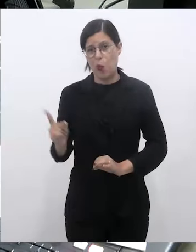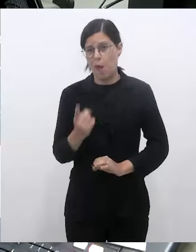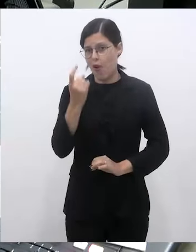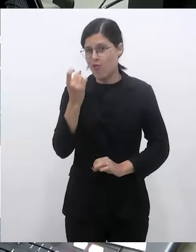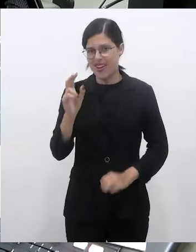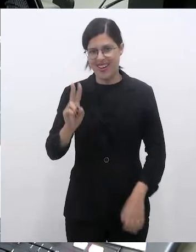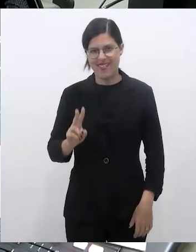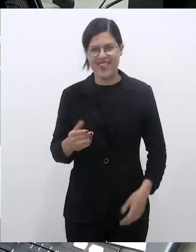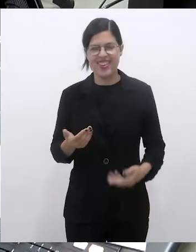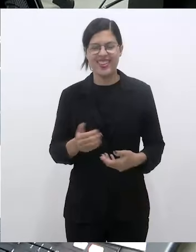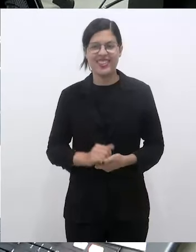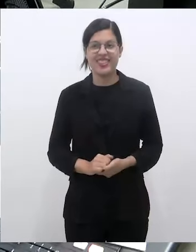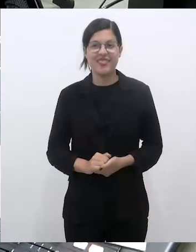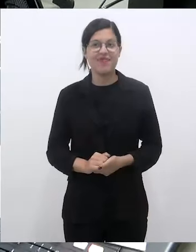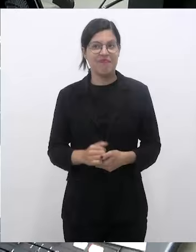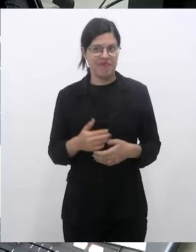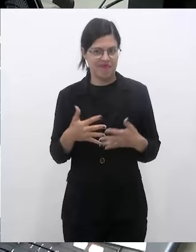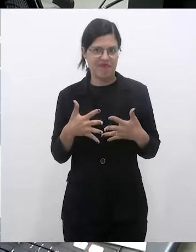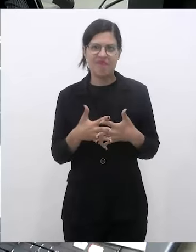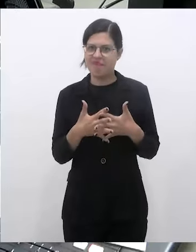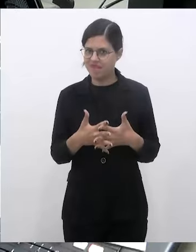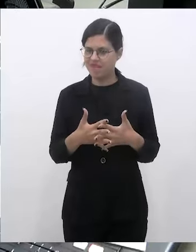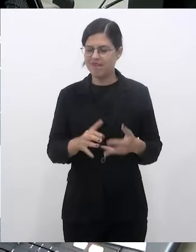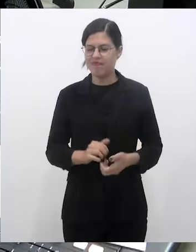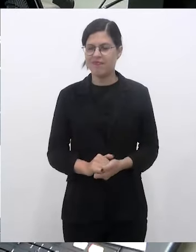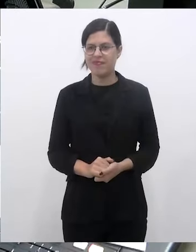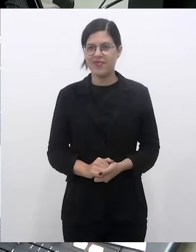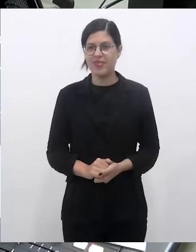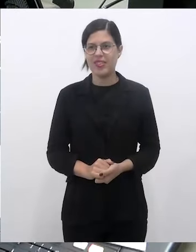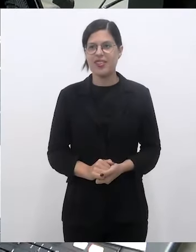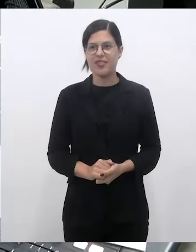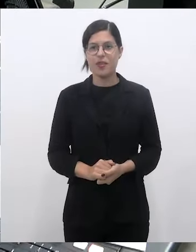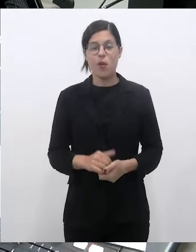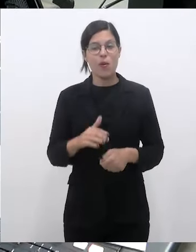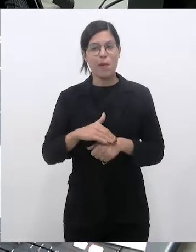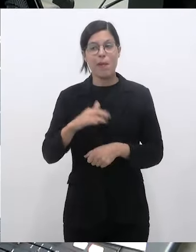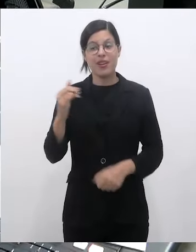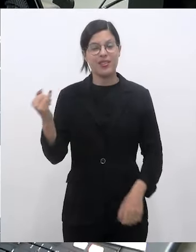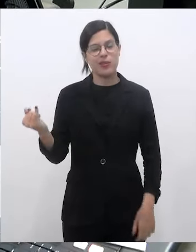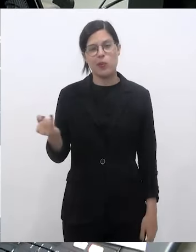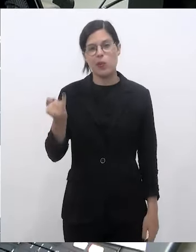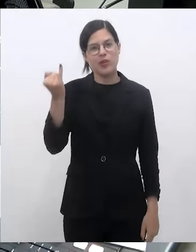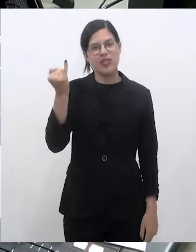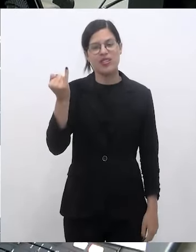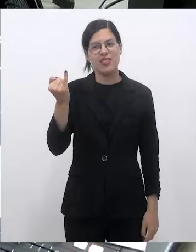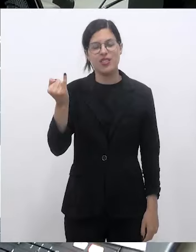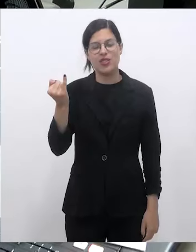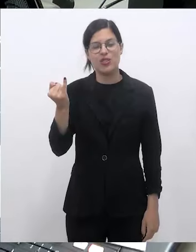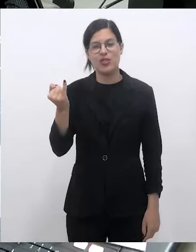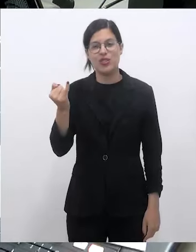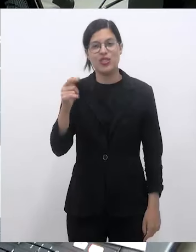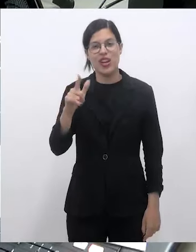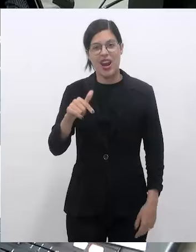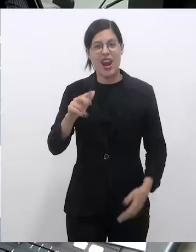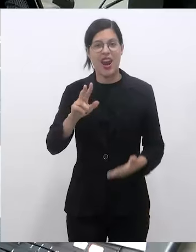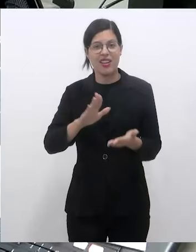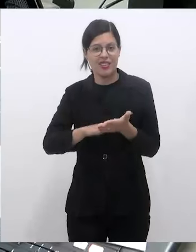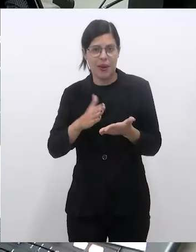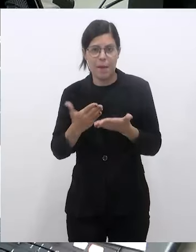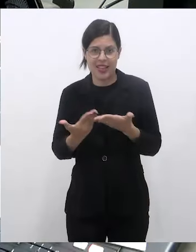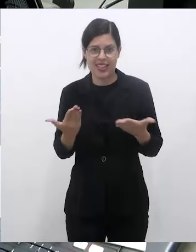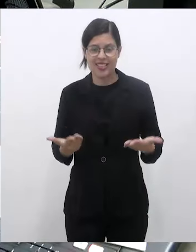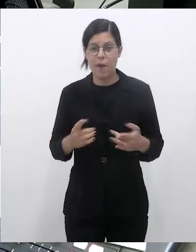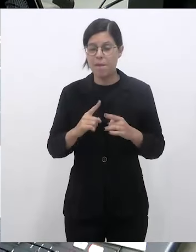vez. E é delicado, assim. Então, eu diria que o mais importante é